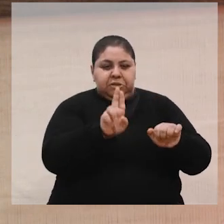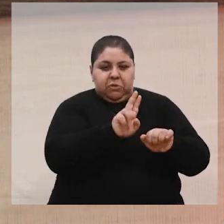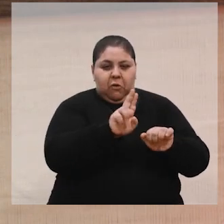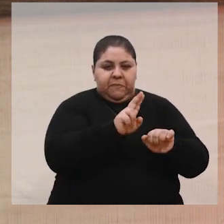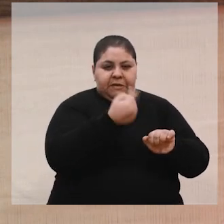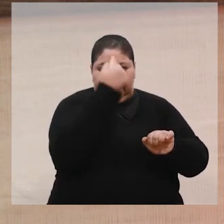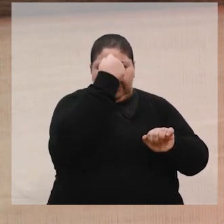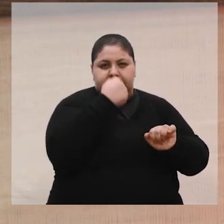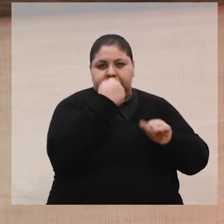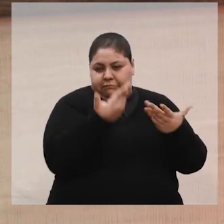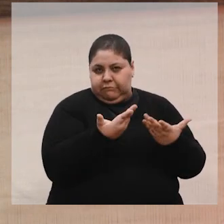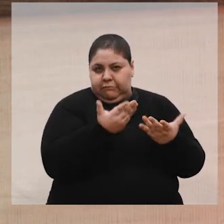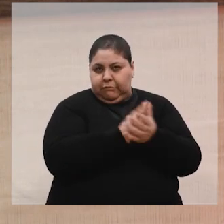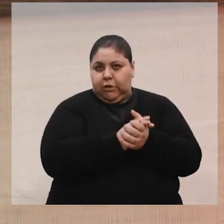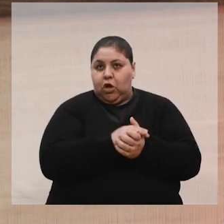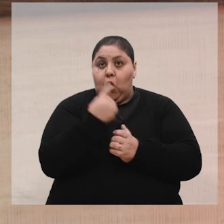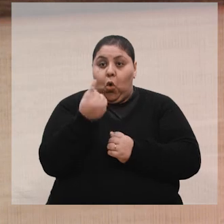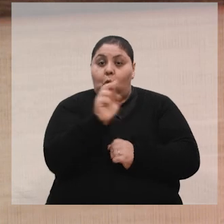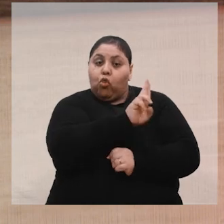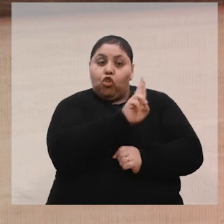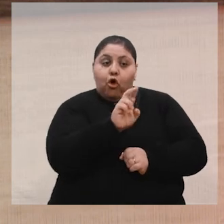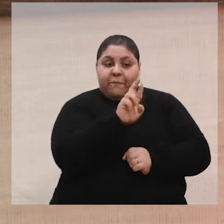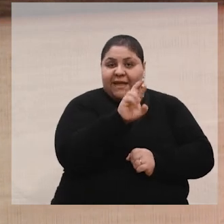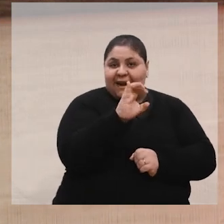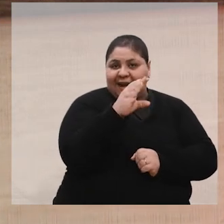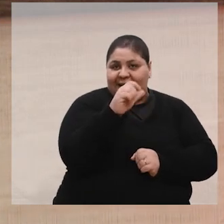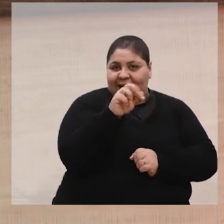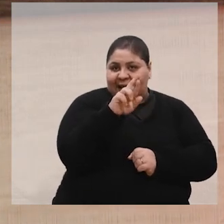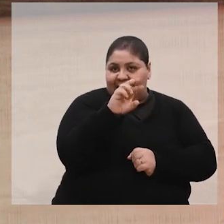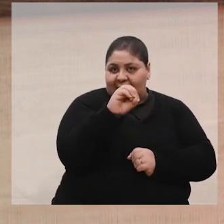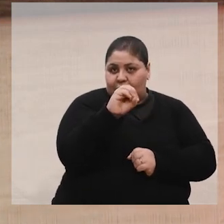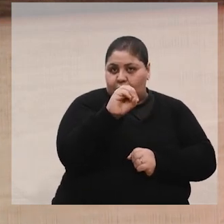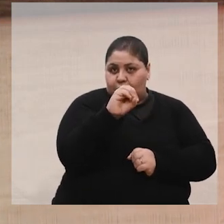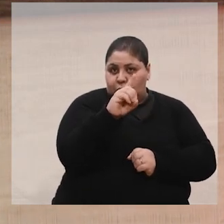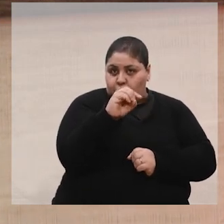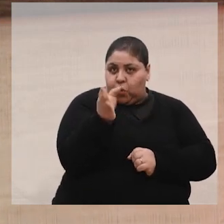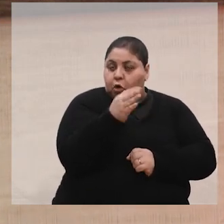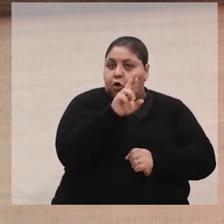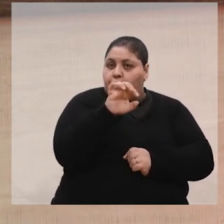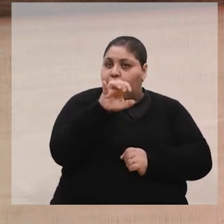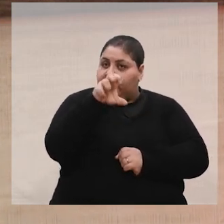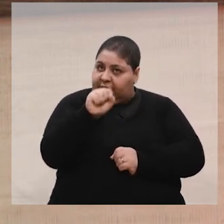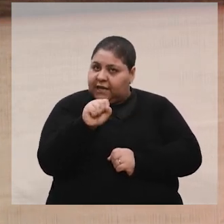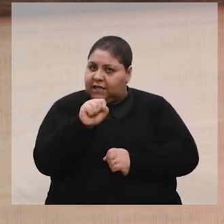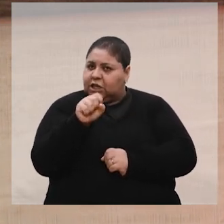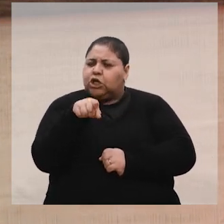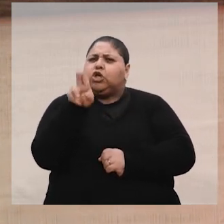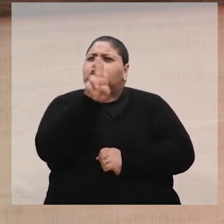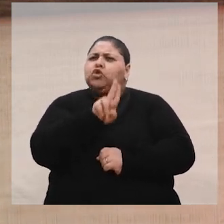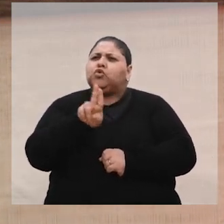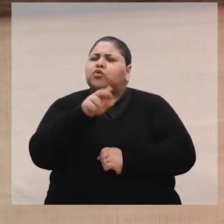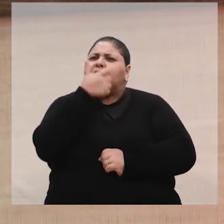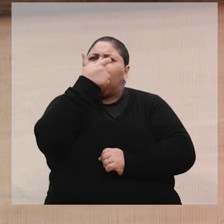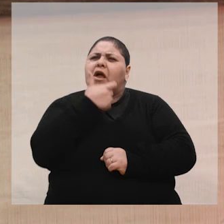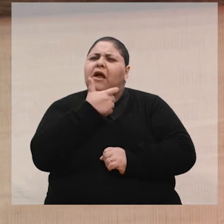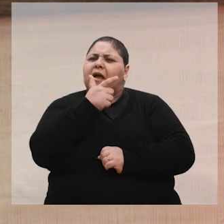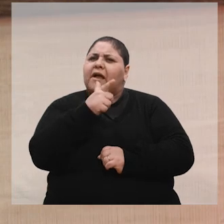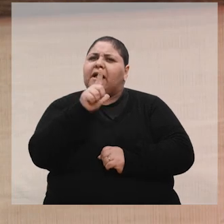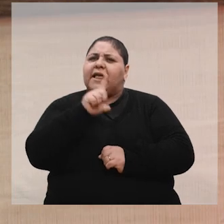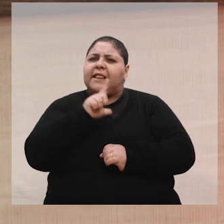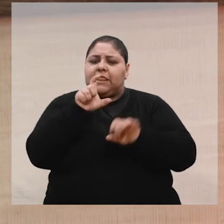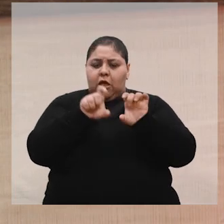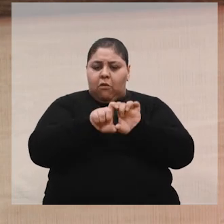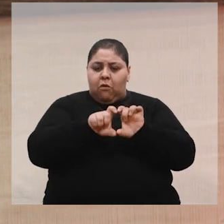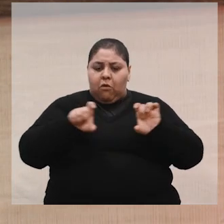os heterônimos. Um deles é o Ricardo Reis. E Tutivares aqui, se eu não estou enganado, sim, tem uma